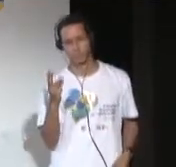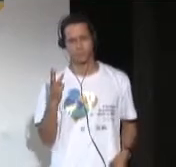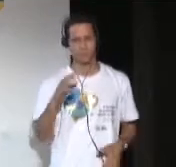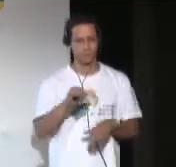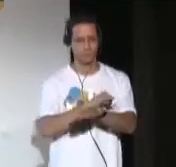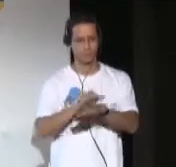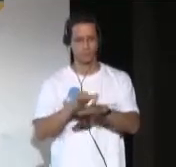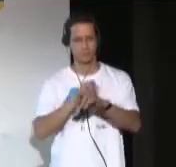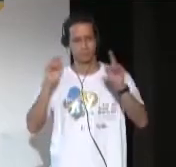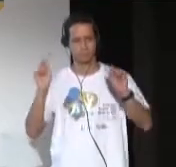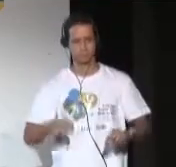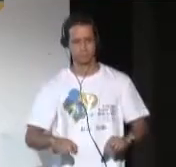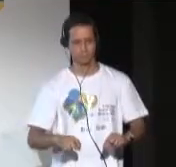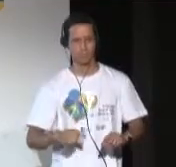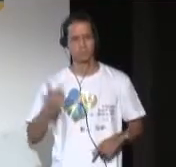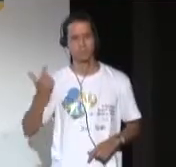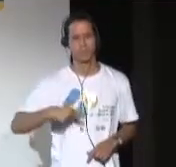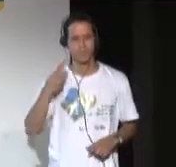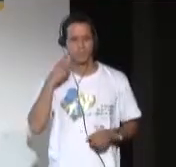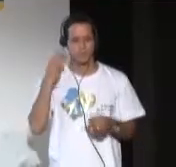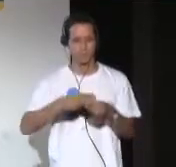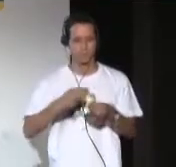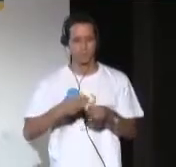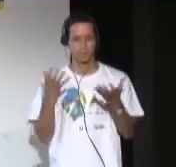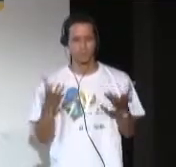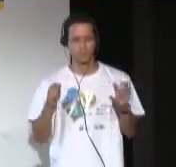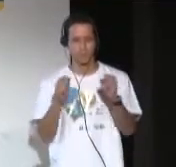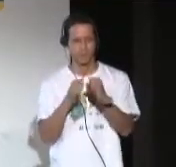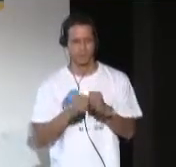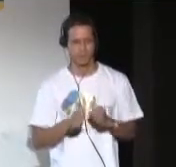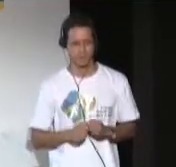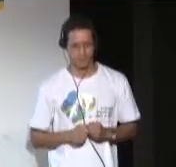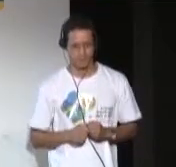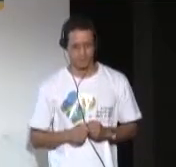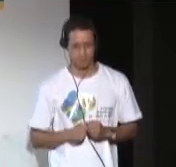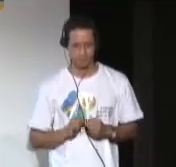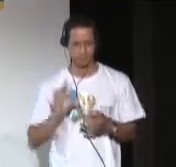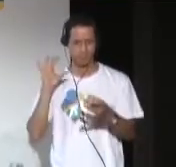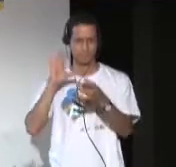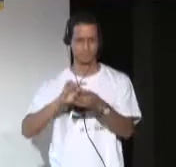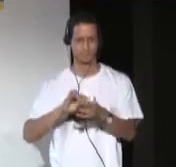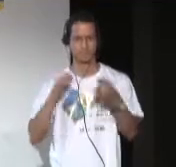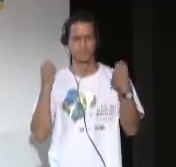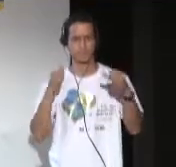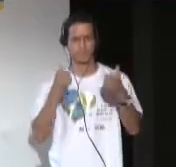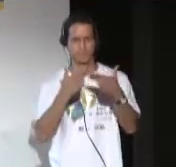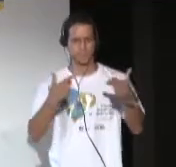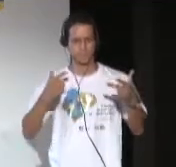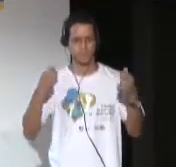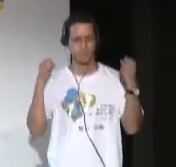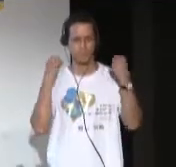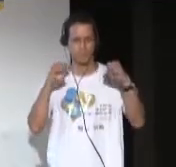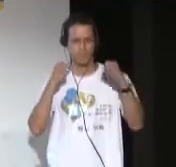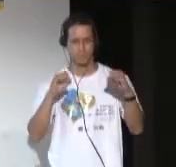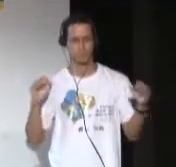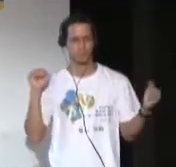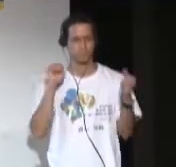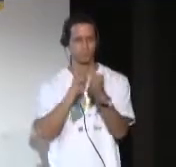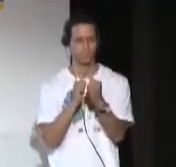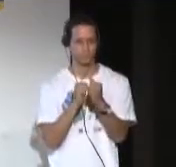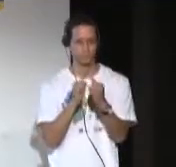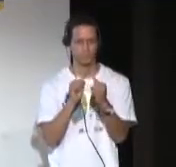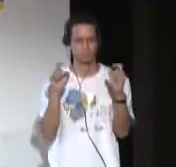isso. Outra coisa que esse município quer fazer é conectar atividades físicas com inteligência artificial.